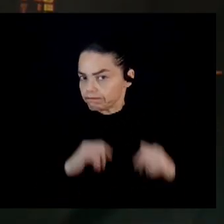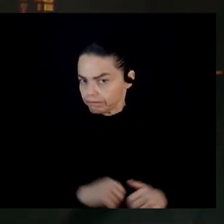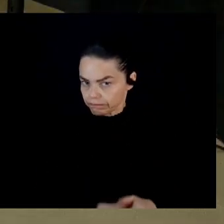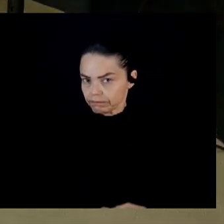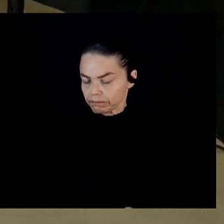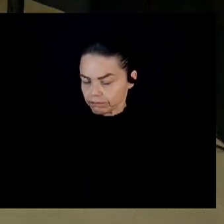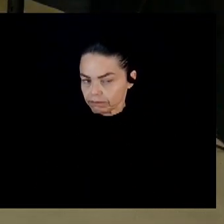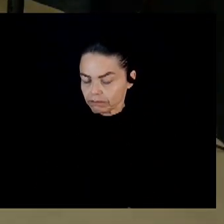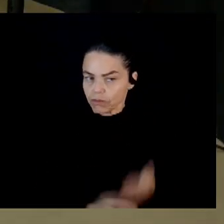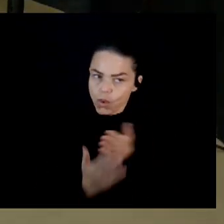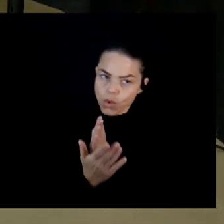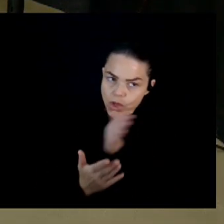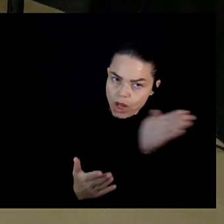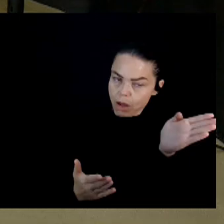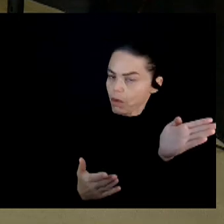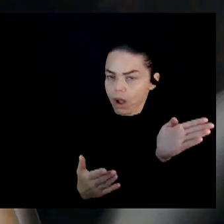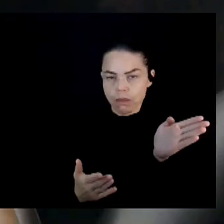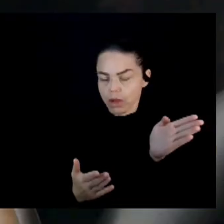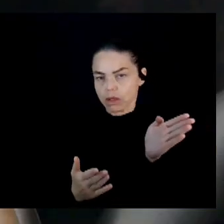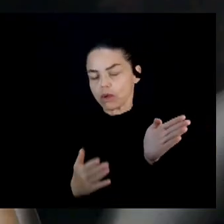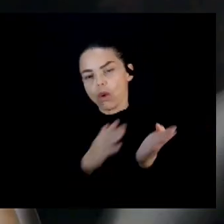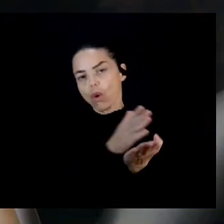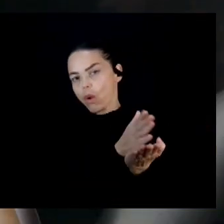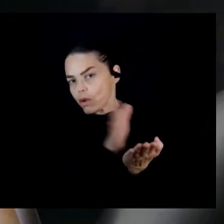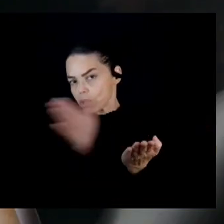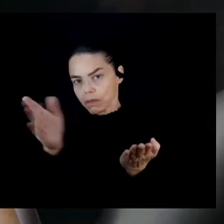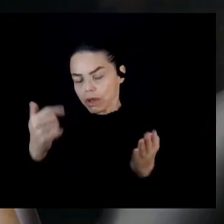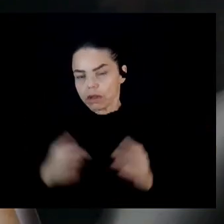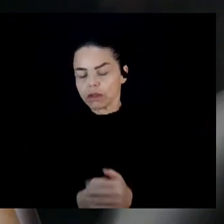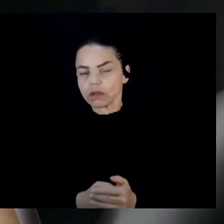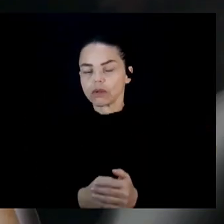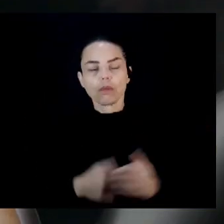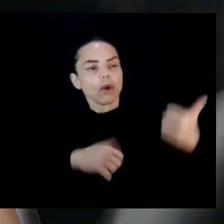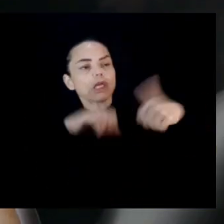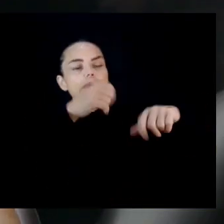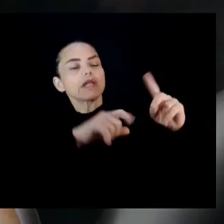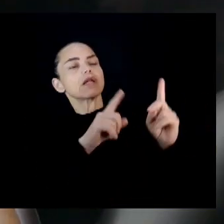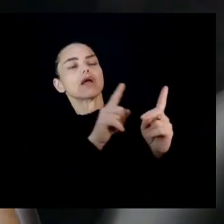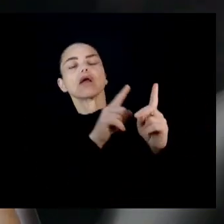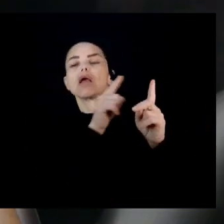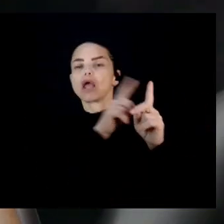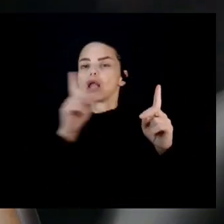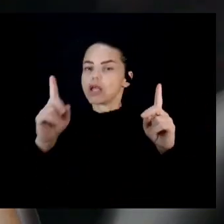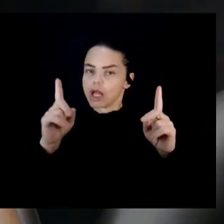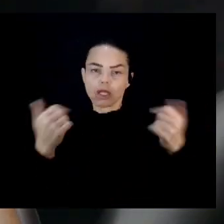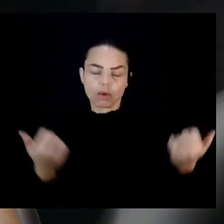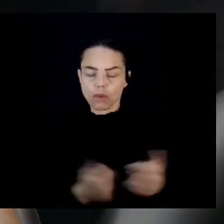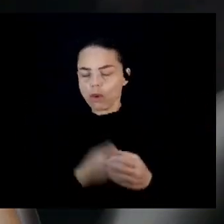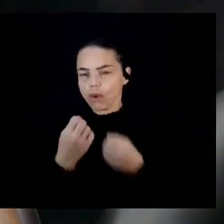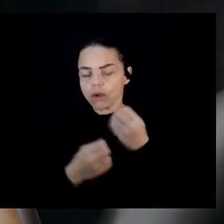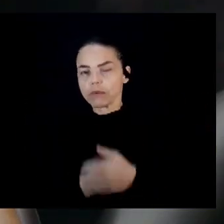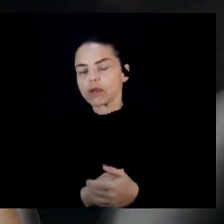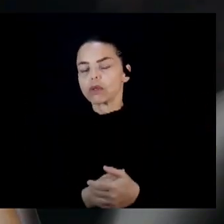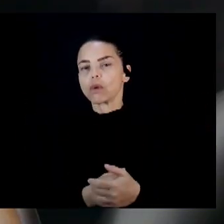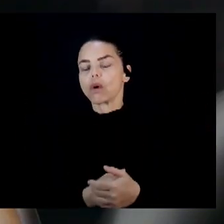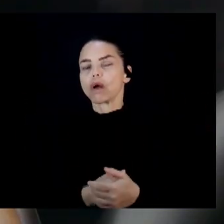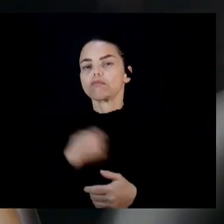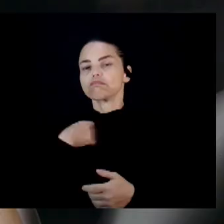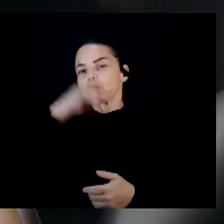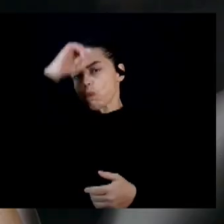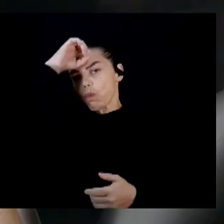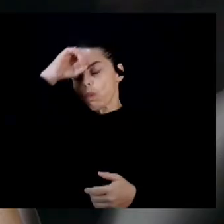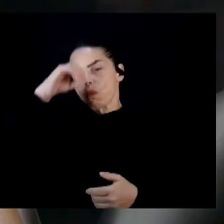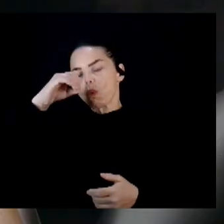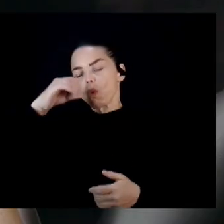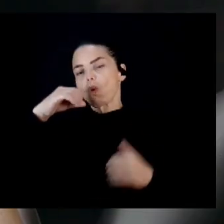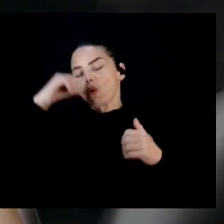caminho? A questão de avaliação, eu percebo que as pessoas, às vezes, em rede social são muito ingênuas. E nós, enquanto profissionais, a gente tem essa obrigação de orientar